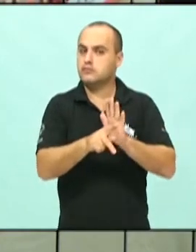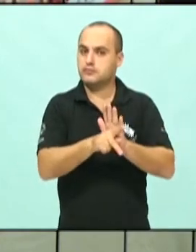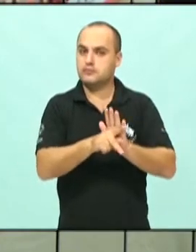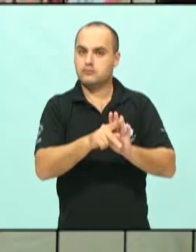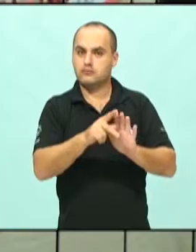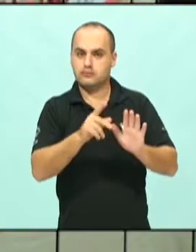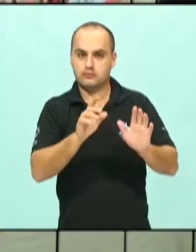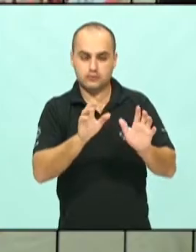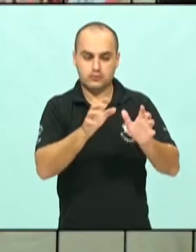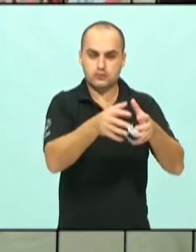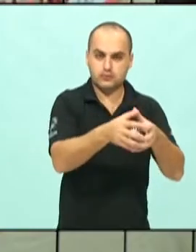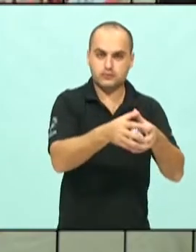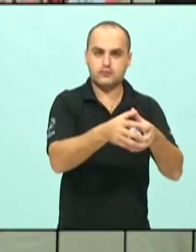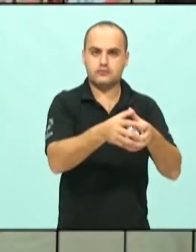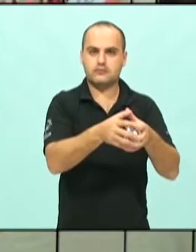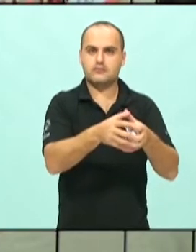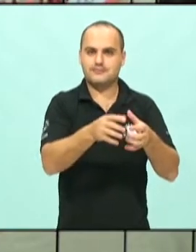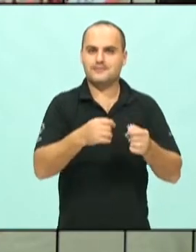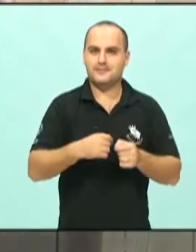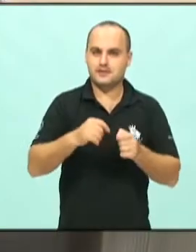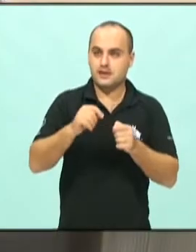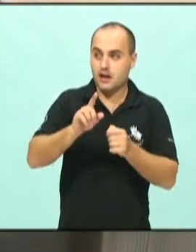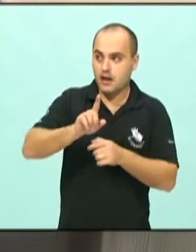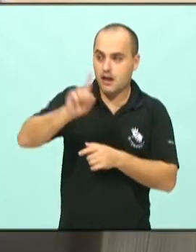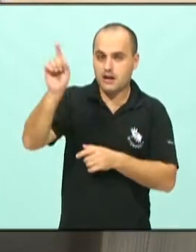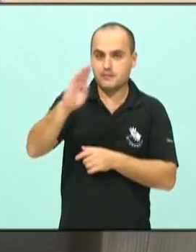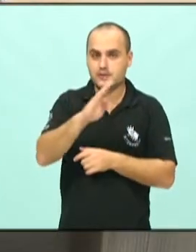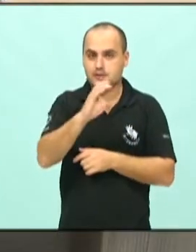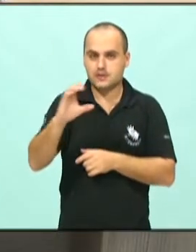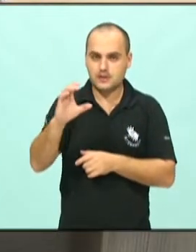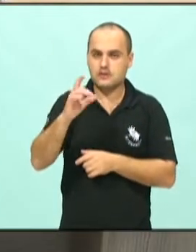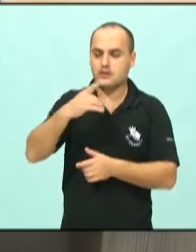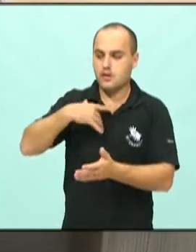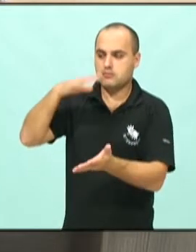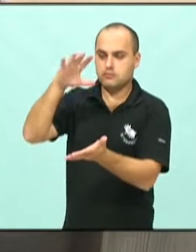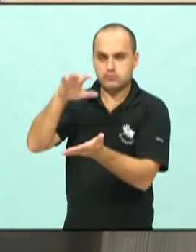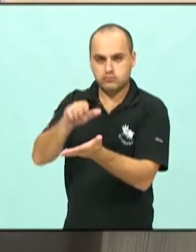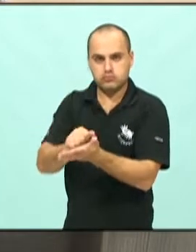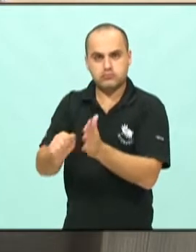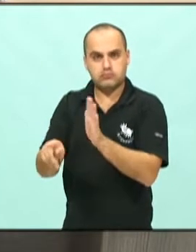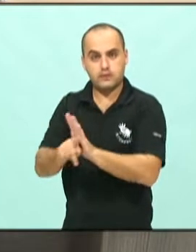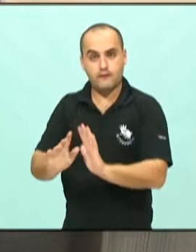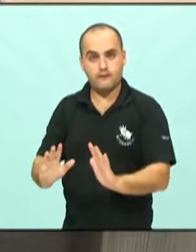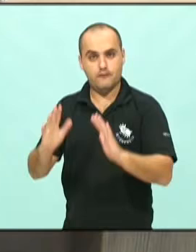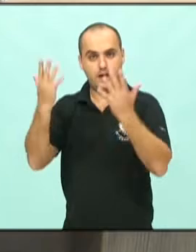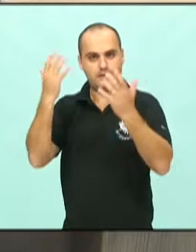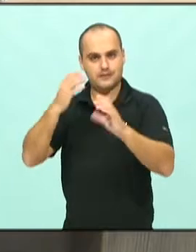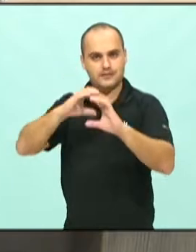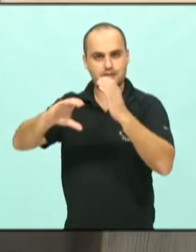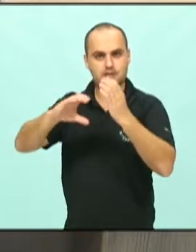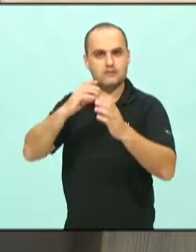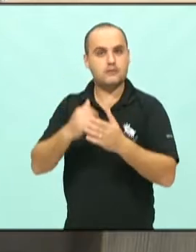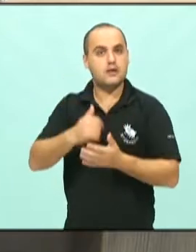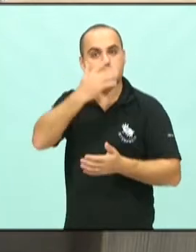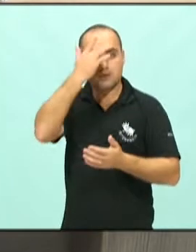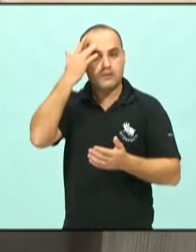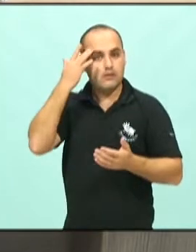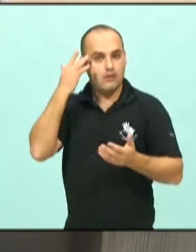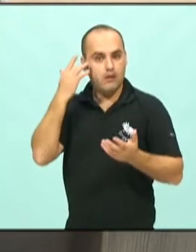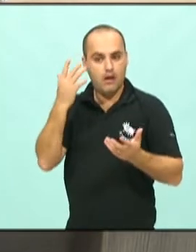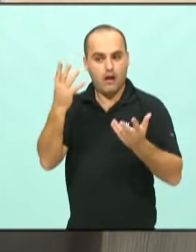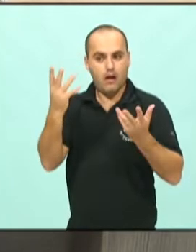ela no Festival da Canção de Balneário Camboriú, e a música teve uma aceitação inesperada para mim,